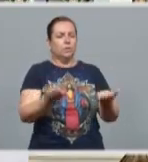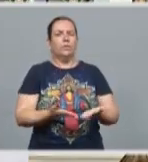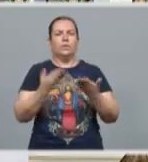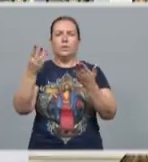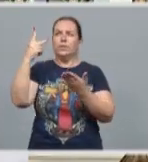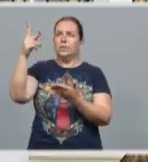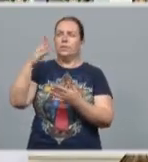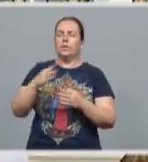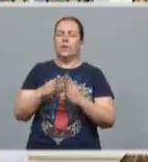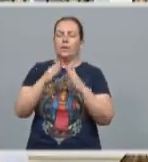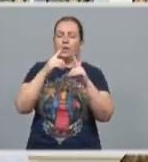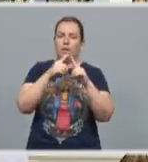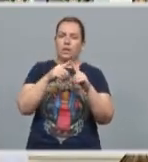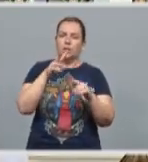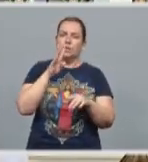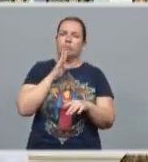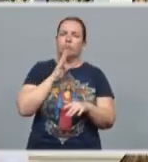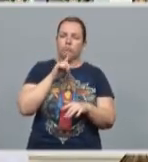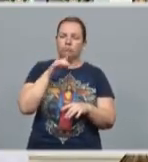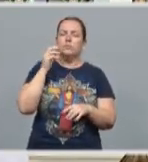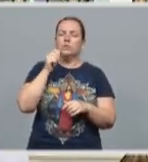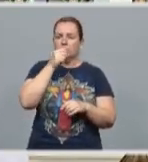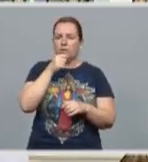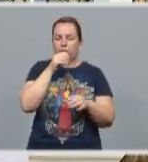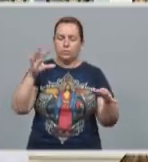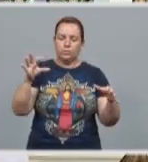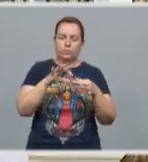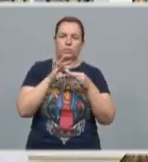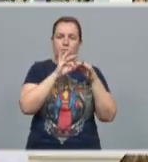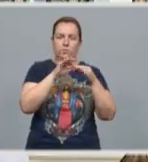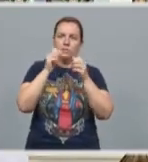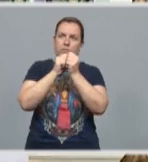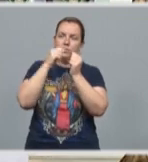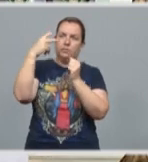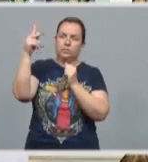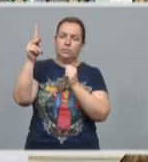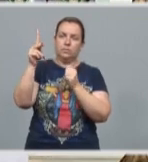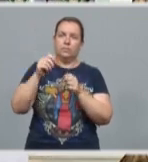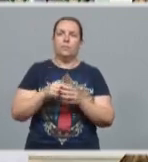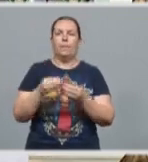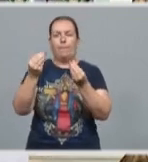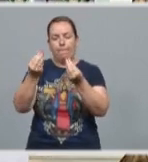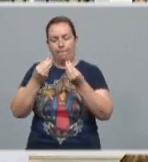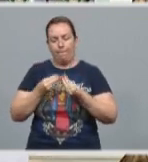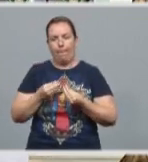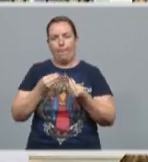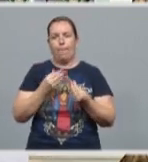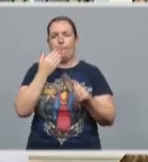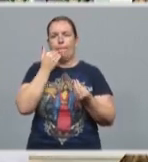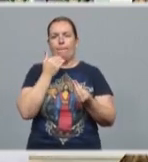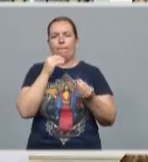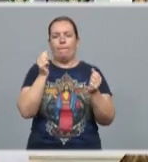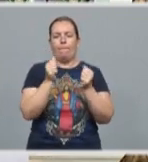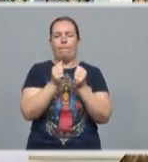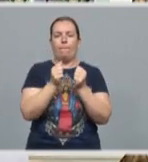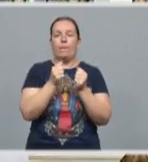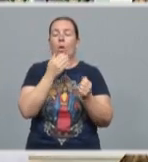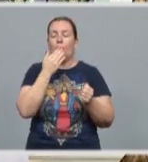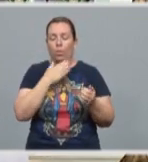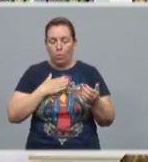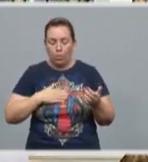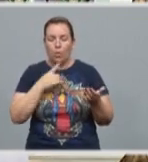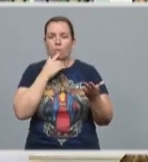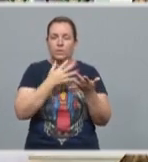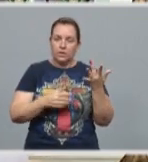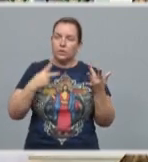vossa igreja, reconhecei o sacrifício que nos reconcilia convosco, e concedei que, alimentando-nos com o corpo e o sangue do